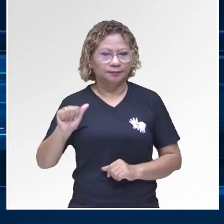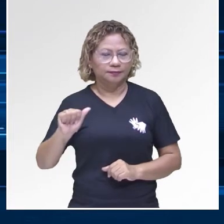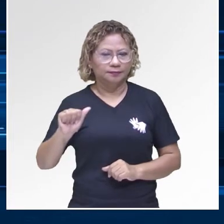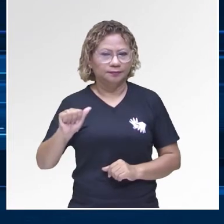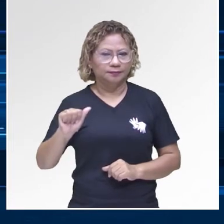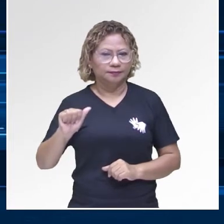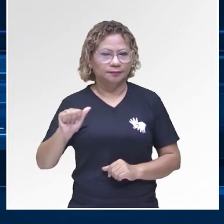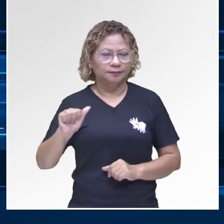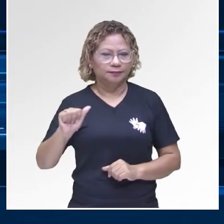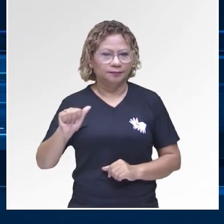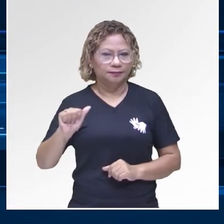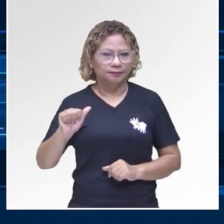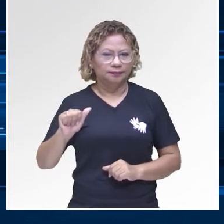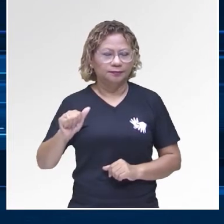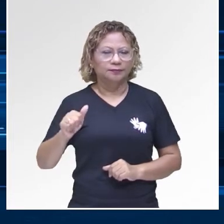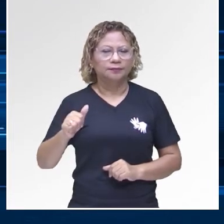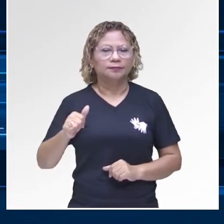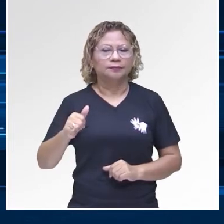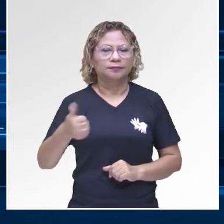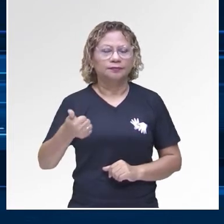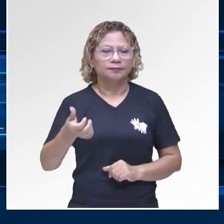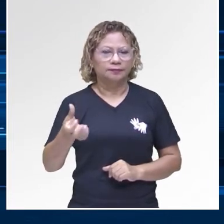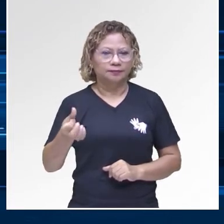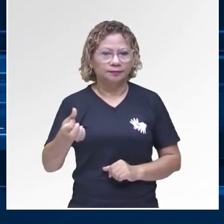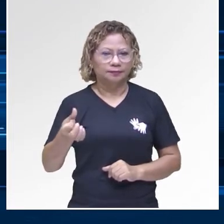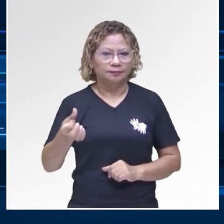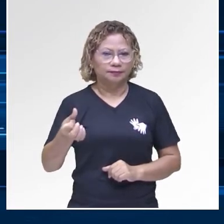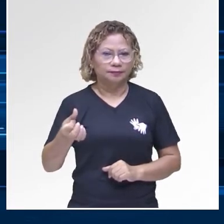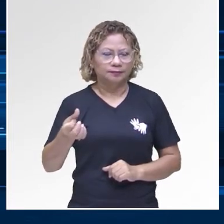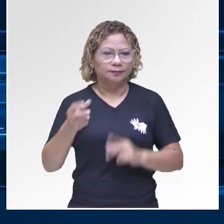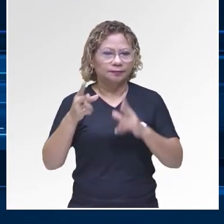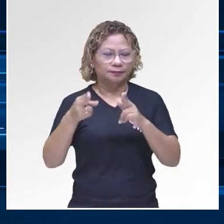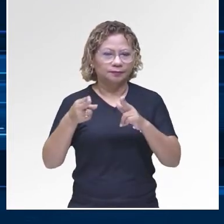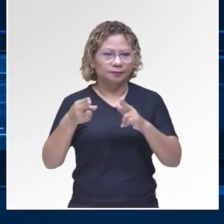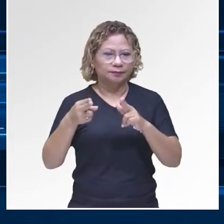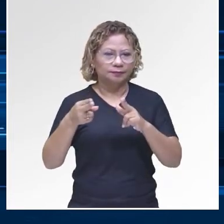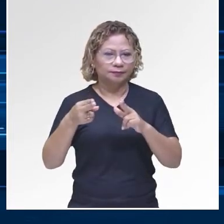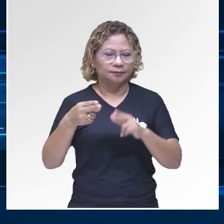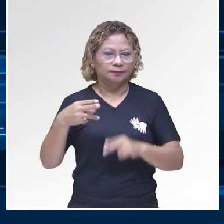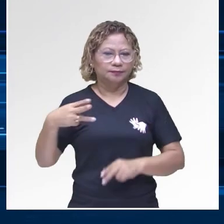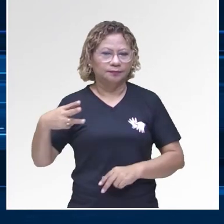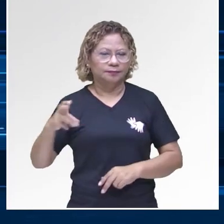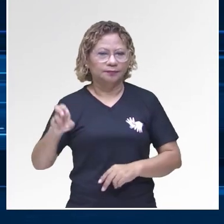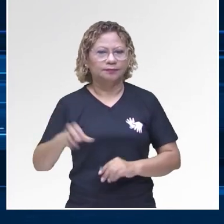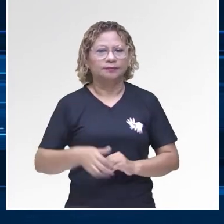16º termo, será igual a quanto? 35.